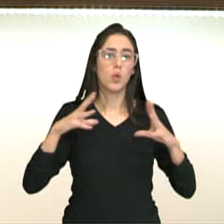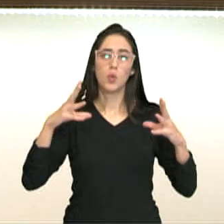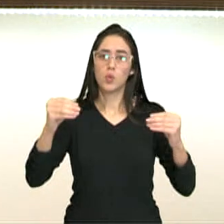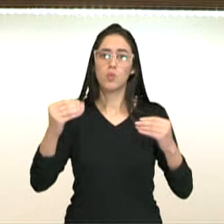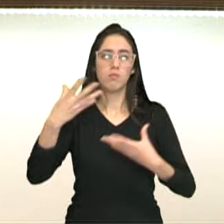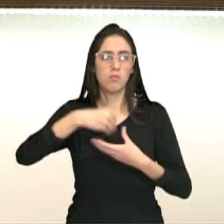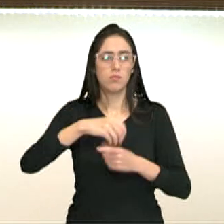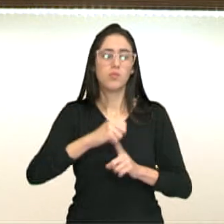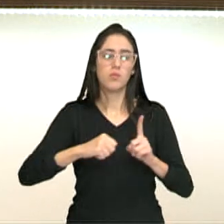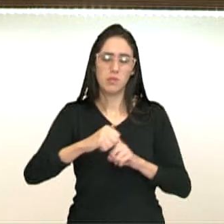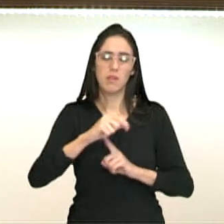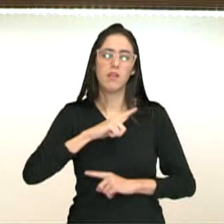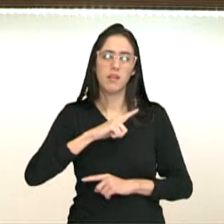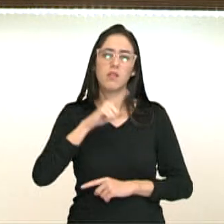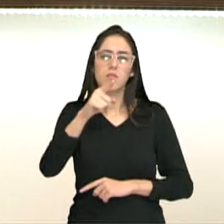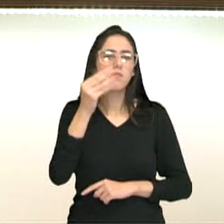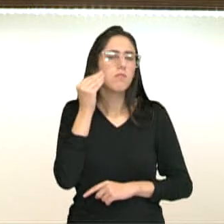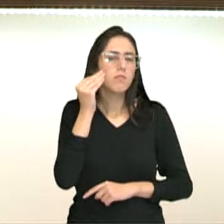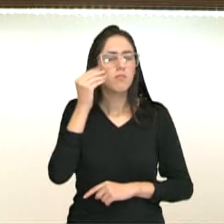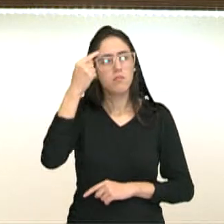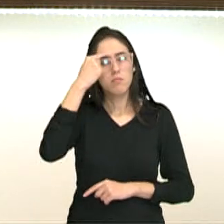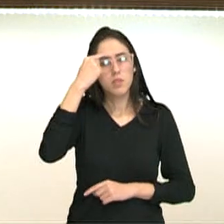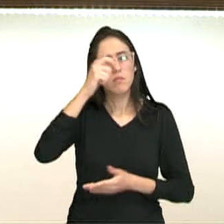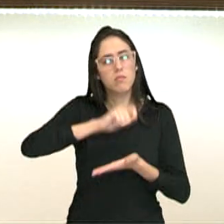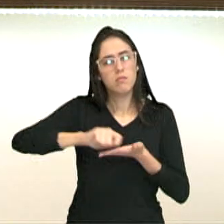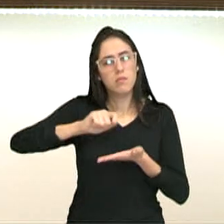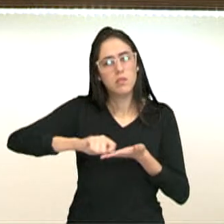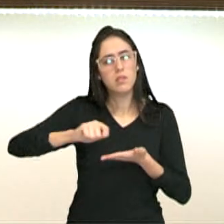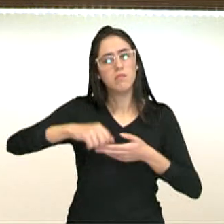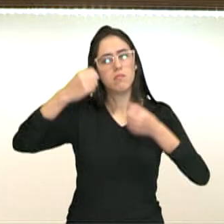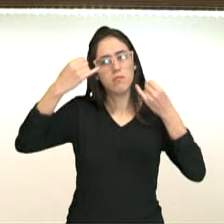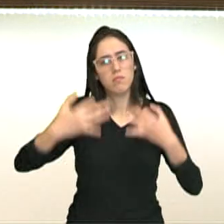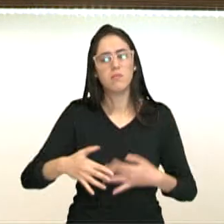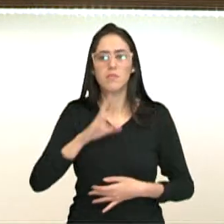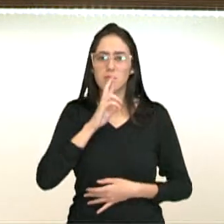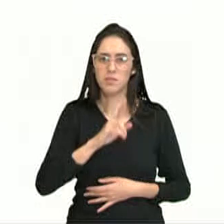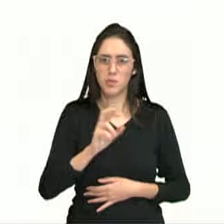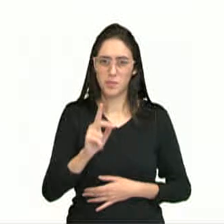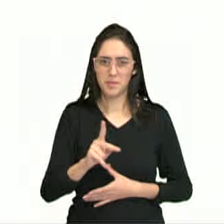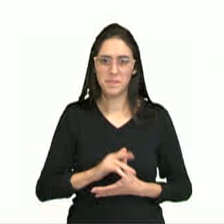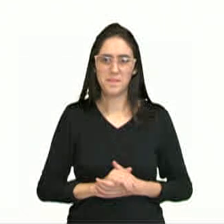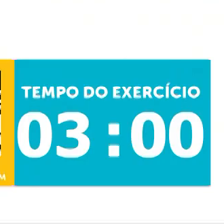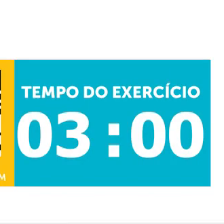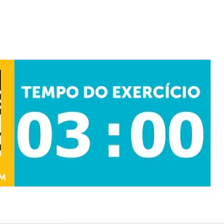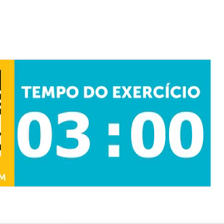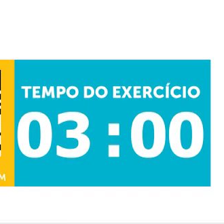isso acontece. Agora eu quero que vocês pensem em exemplos e escrevam um pouquinho sobre isso.